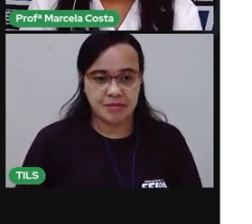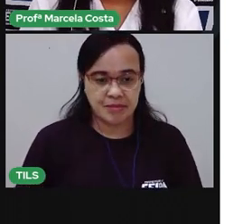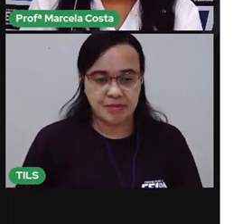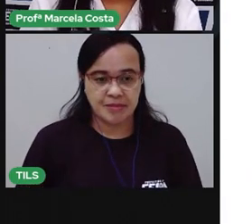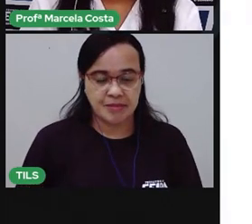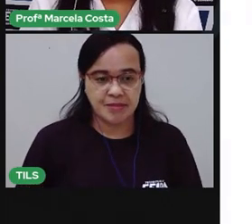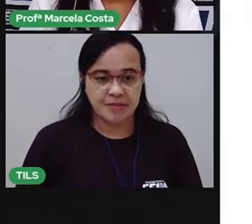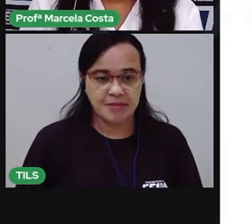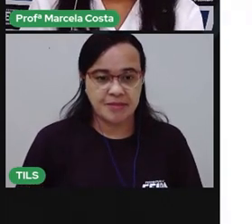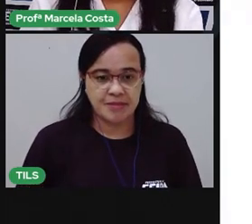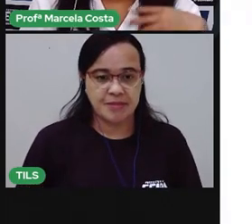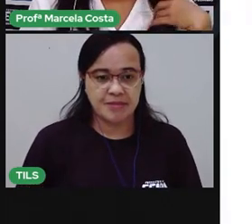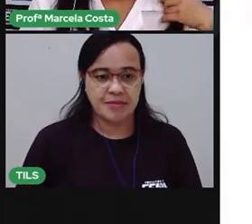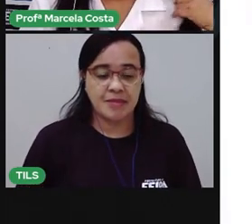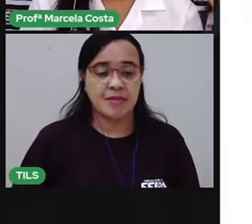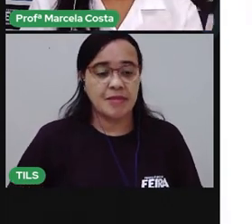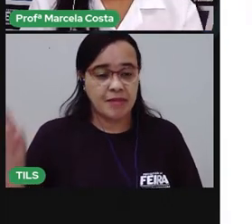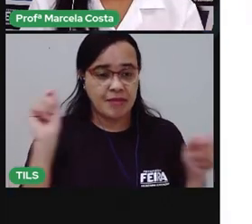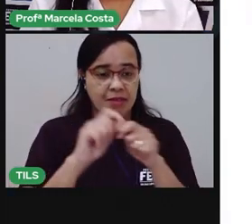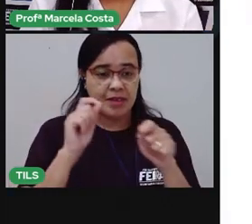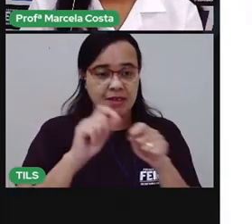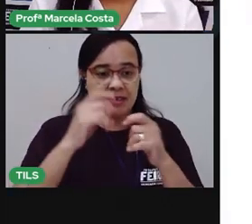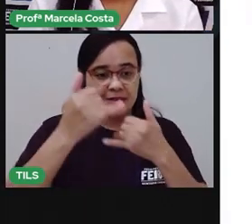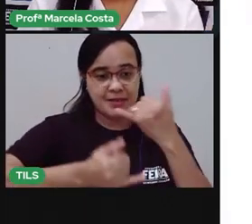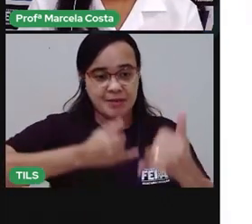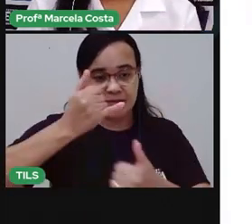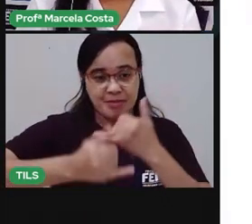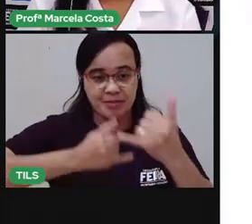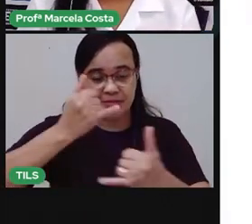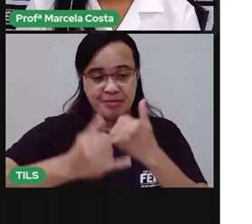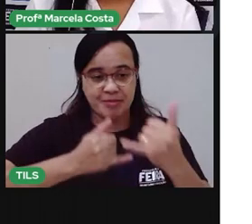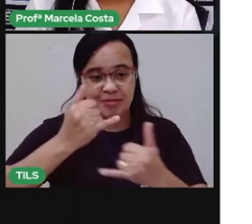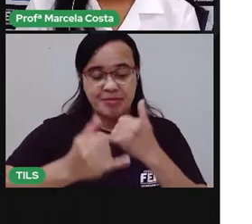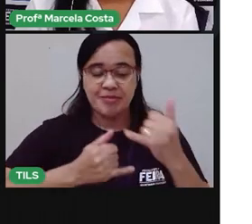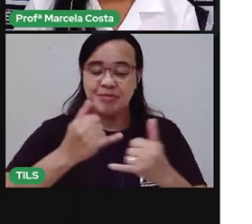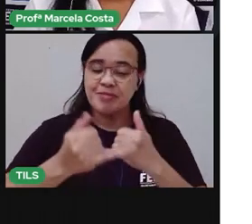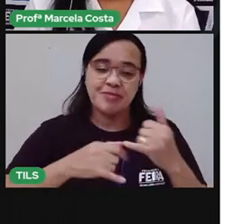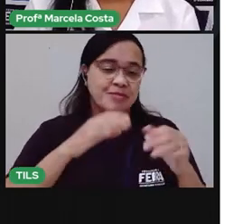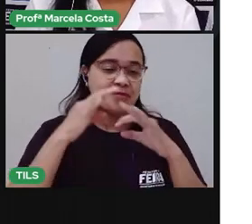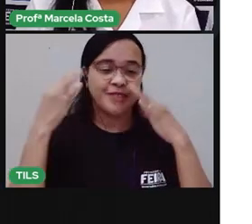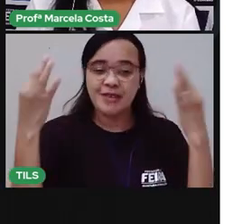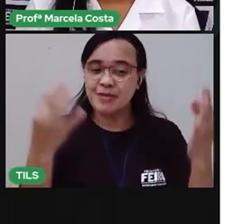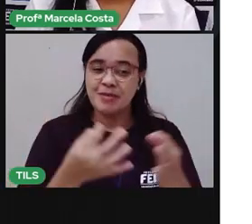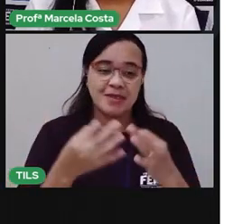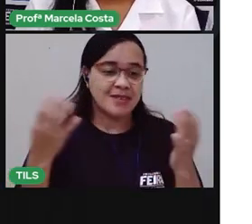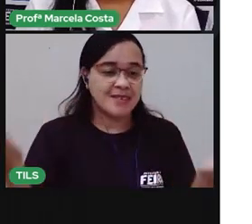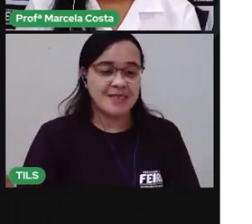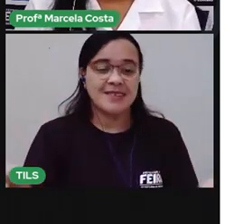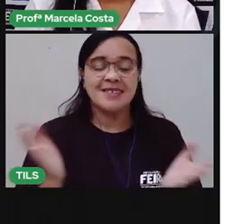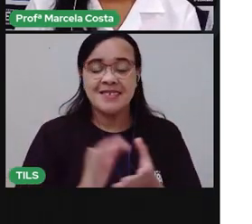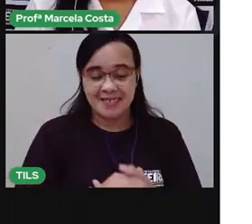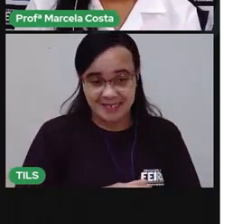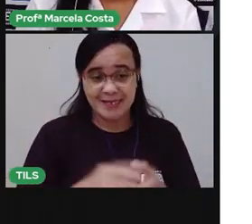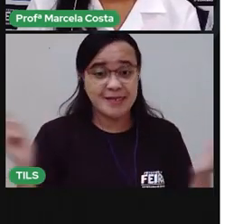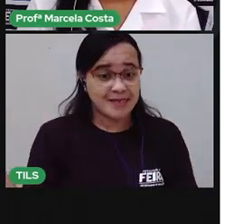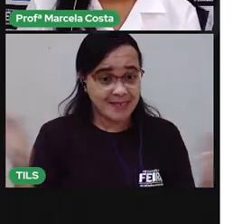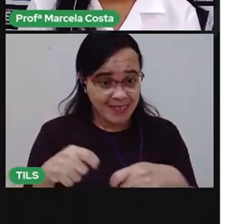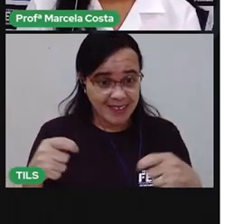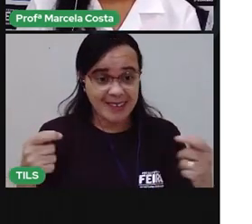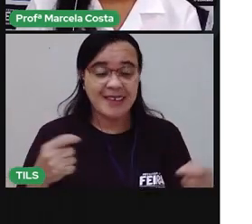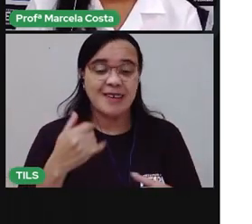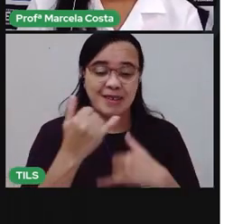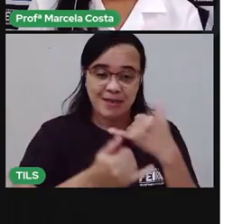é fazer esse joguinho e se divertir aí com seu familiar né